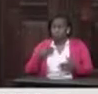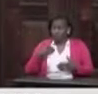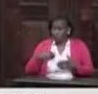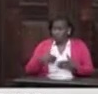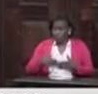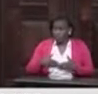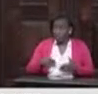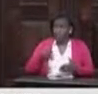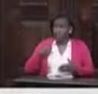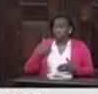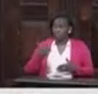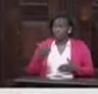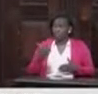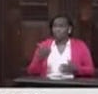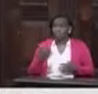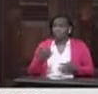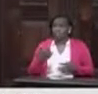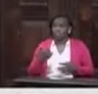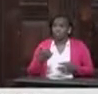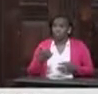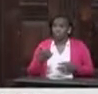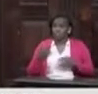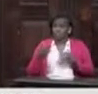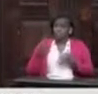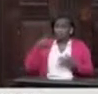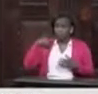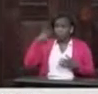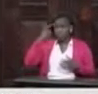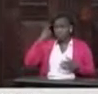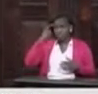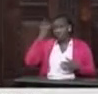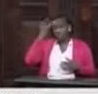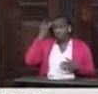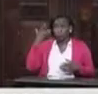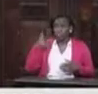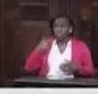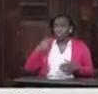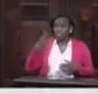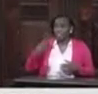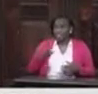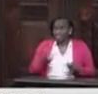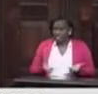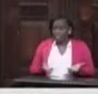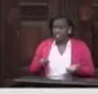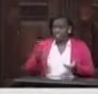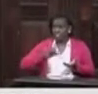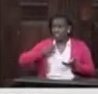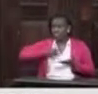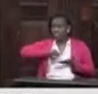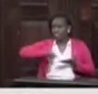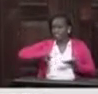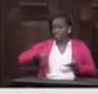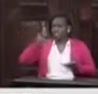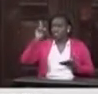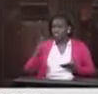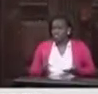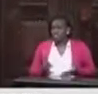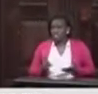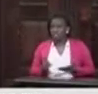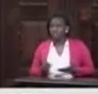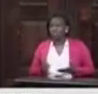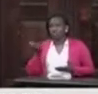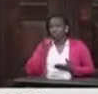próximo da idade em que tem a concepção da pessoa da terceira idade, que tem uma série de direitos